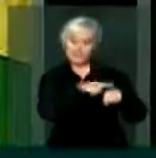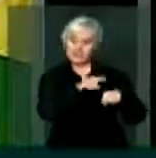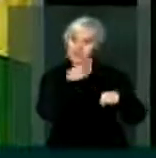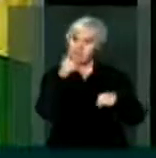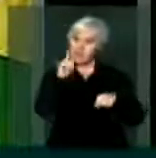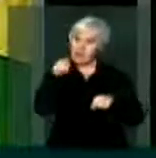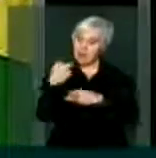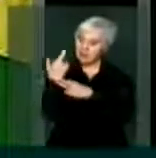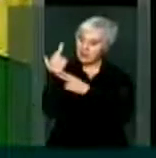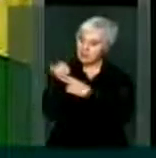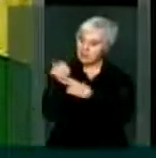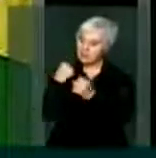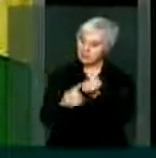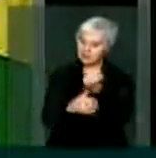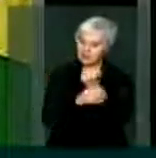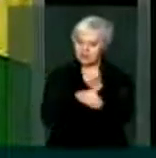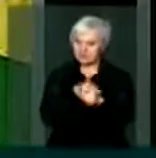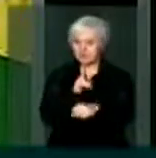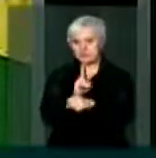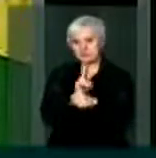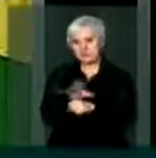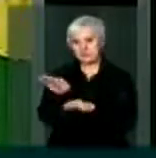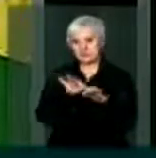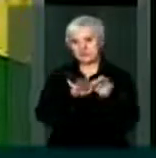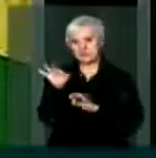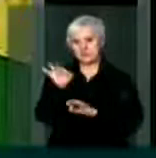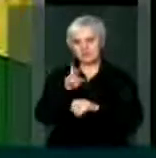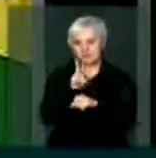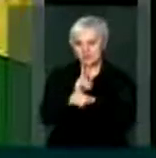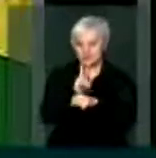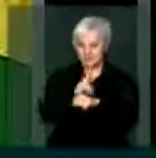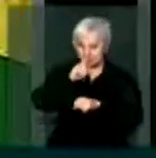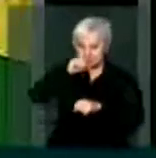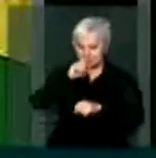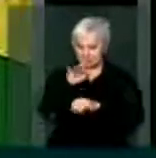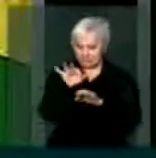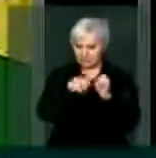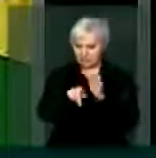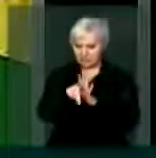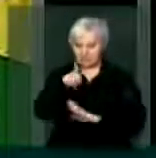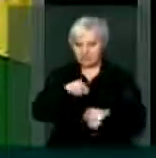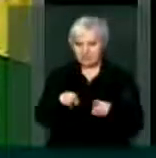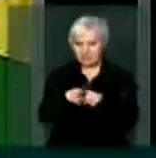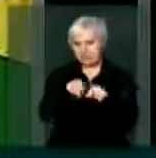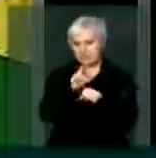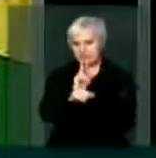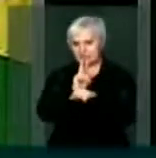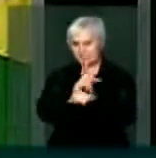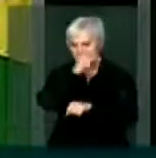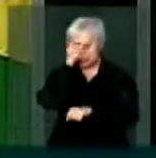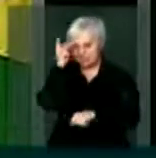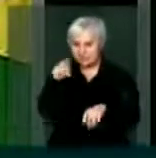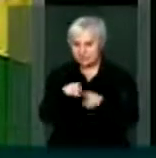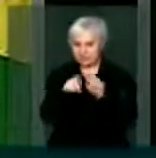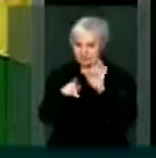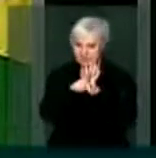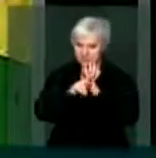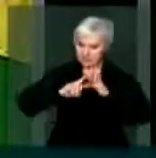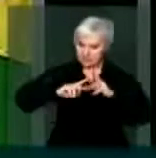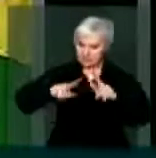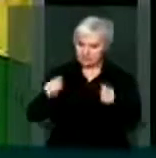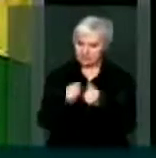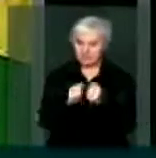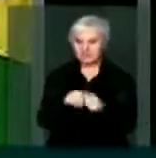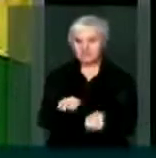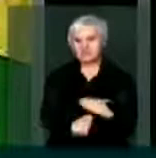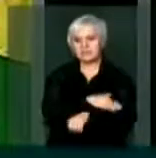segurança, preservação da ordem pública e das pessoas e do patrimônio. Juntamente com as demais polícias